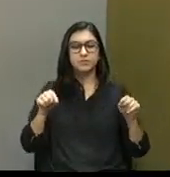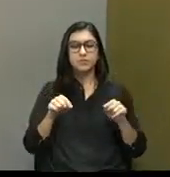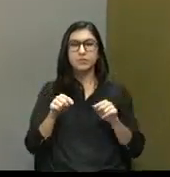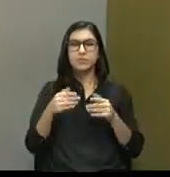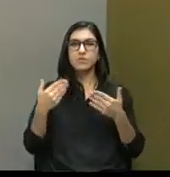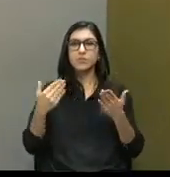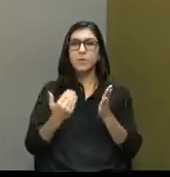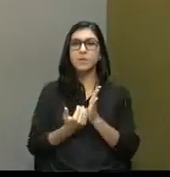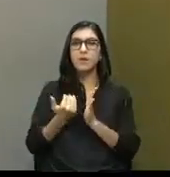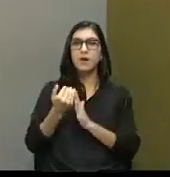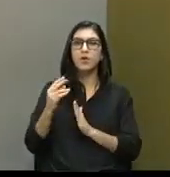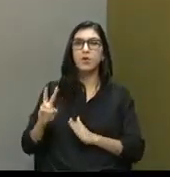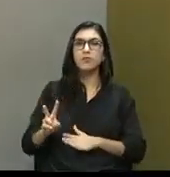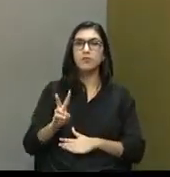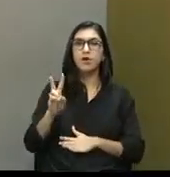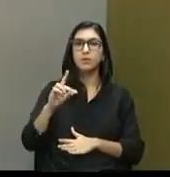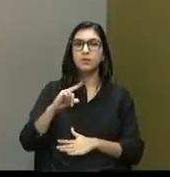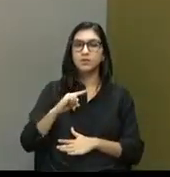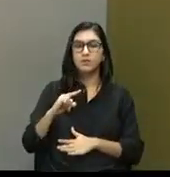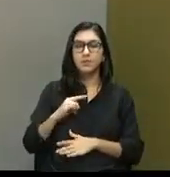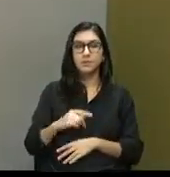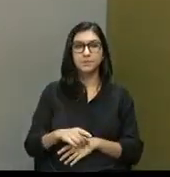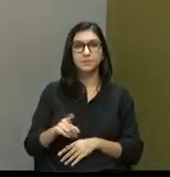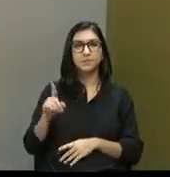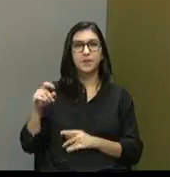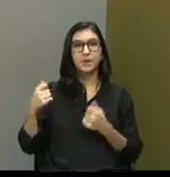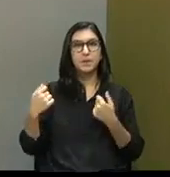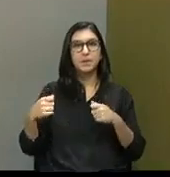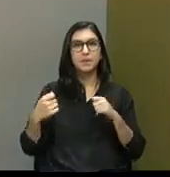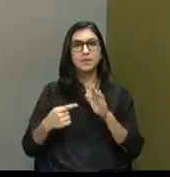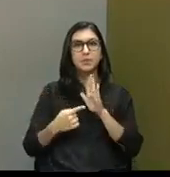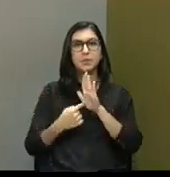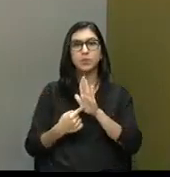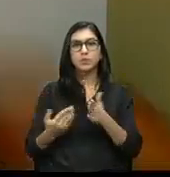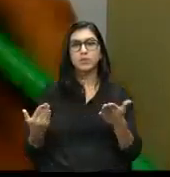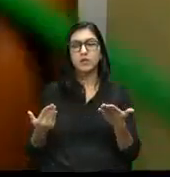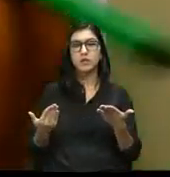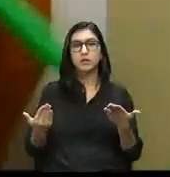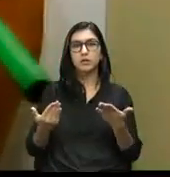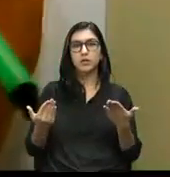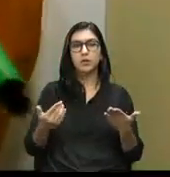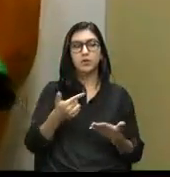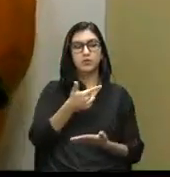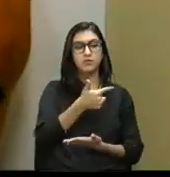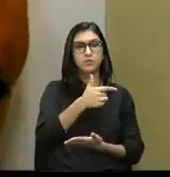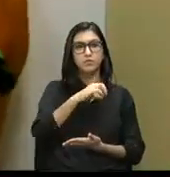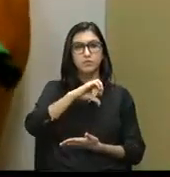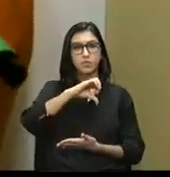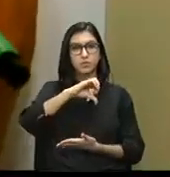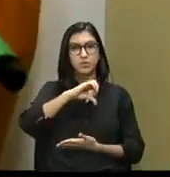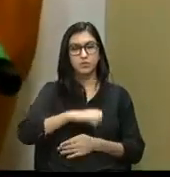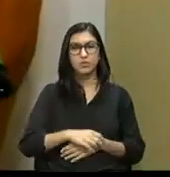maior valor que eu tenho? Então, eu tenho aqui que destacar agora o 29.